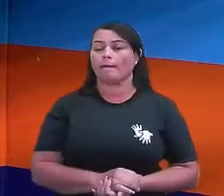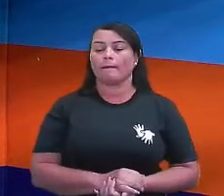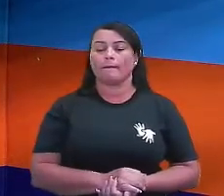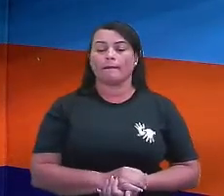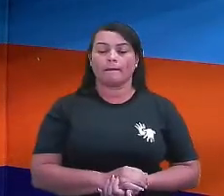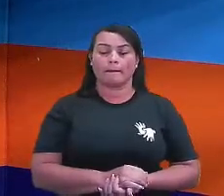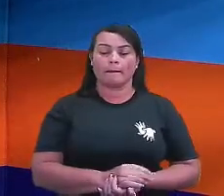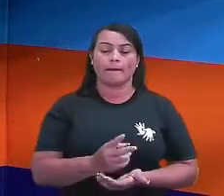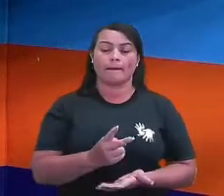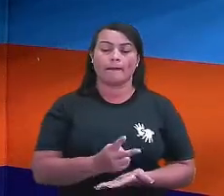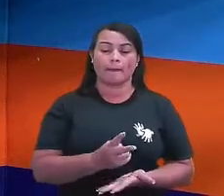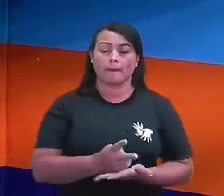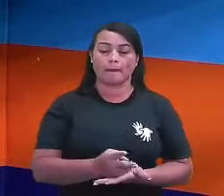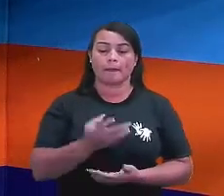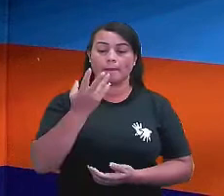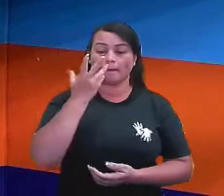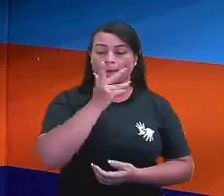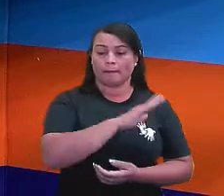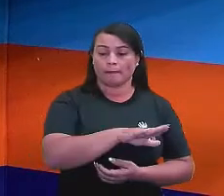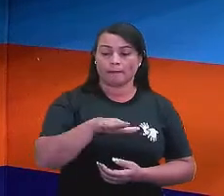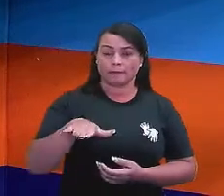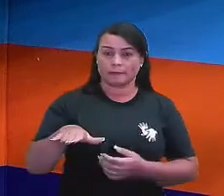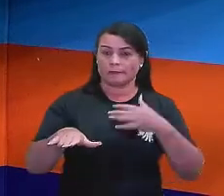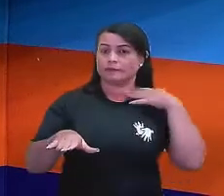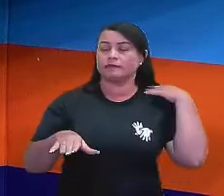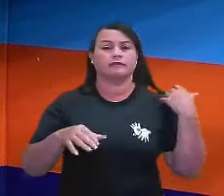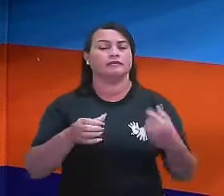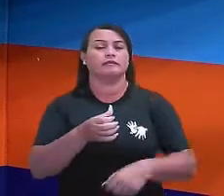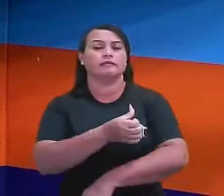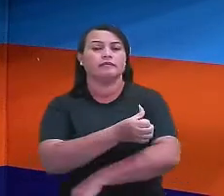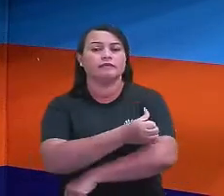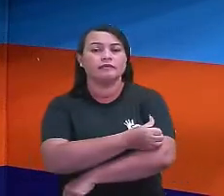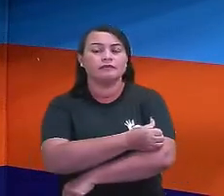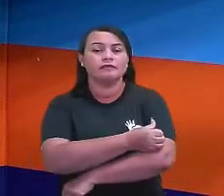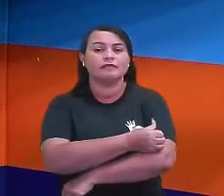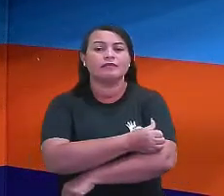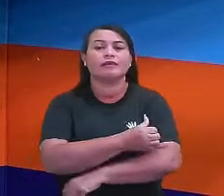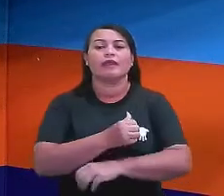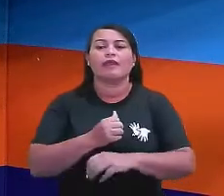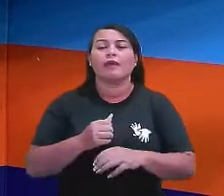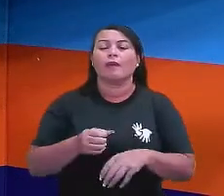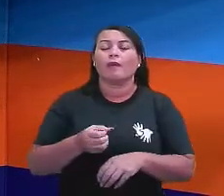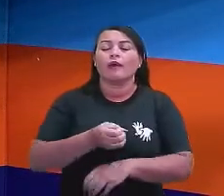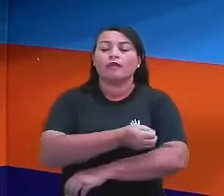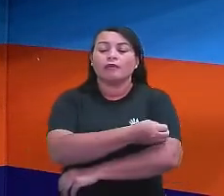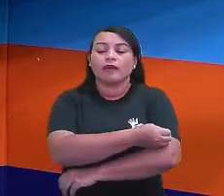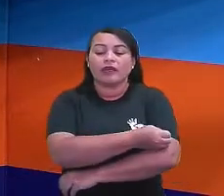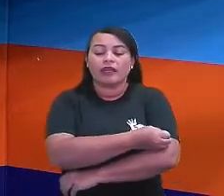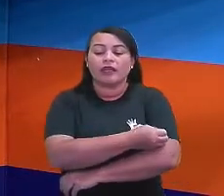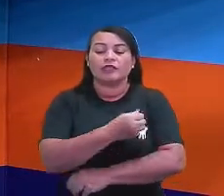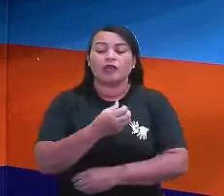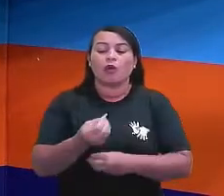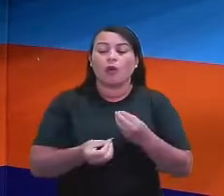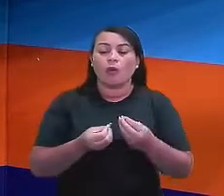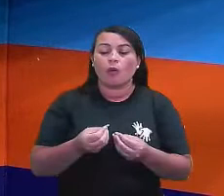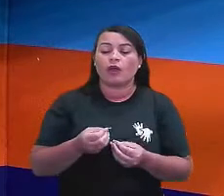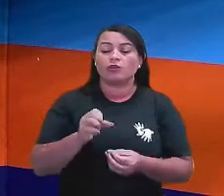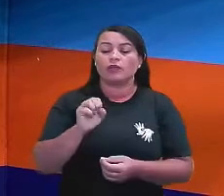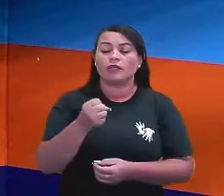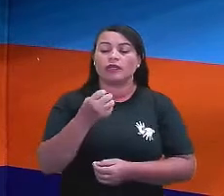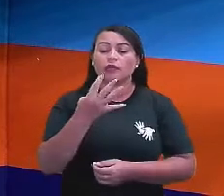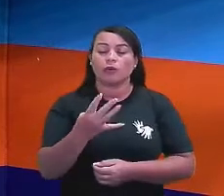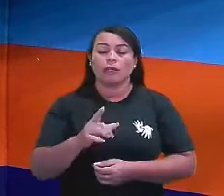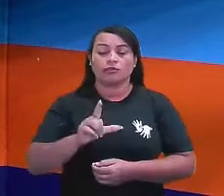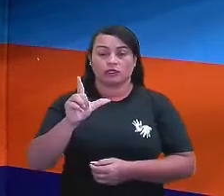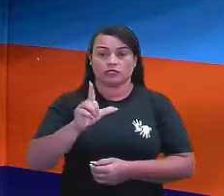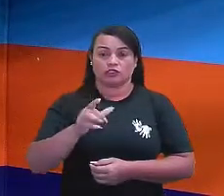continuar. As crianças de uma creche consomem 84 litros de leite em 7 dias.